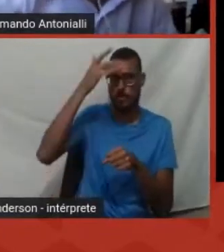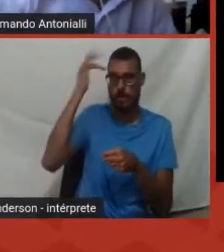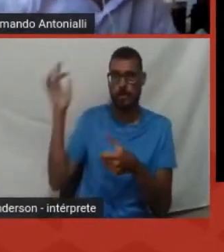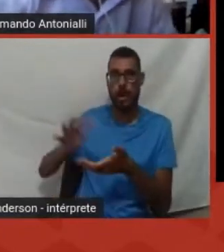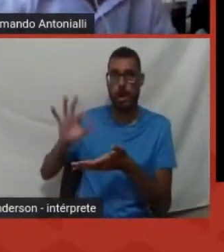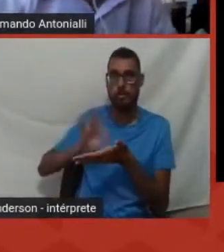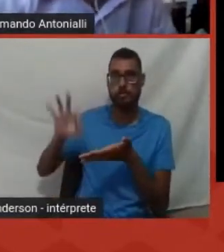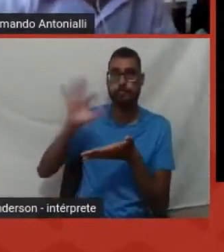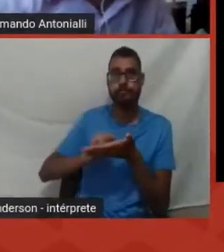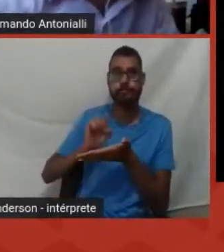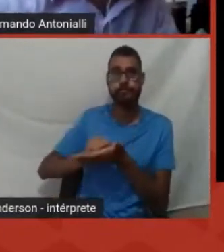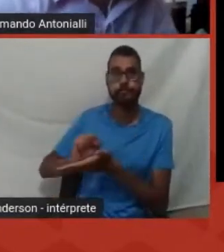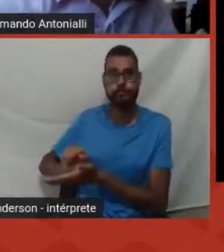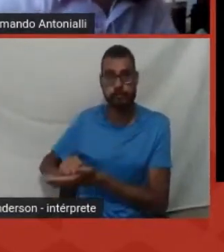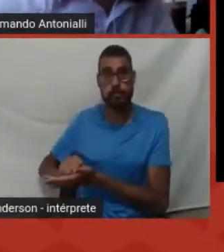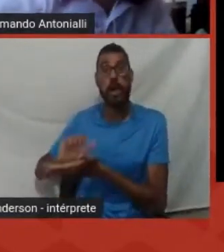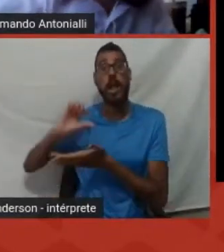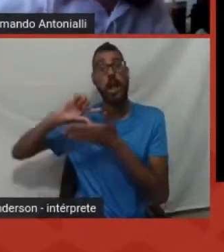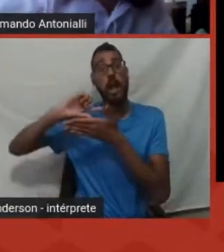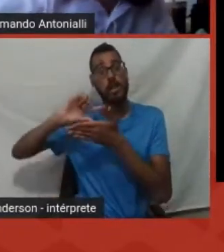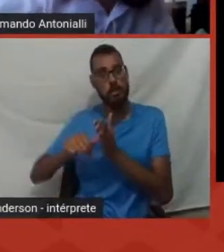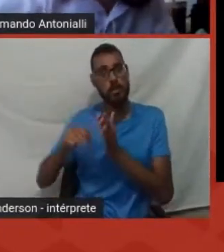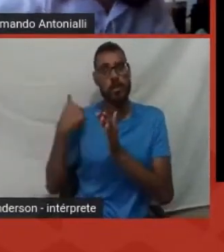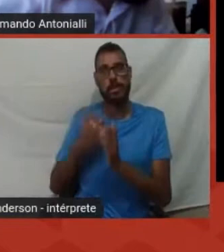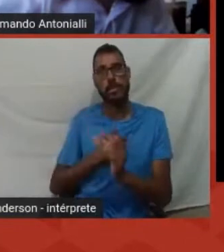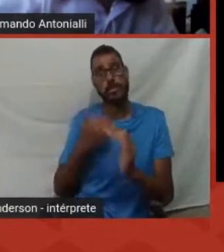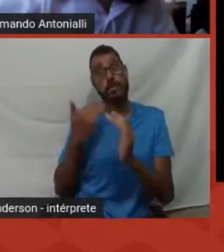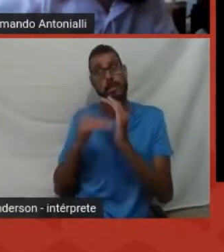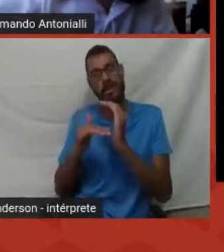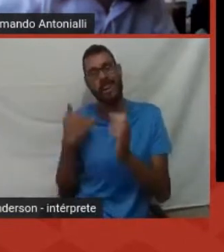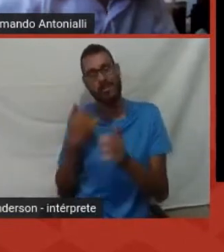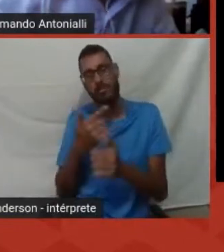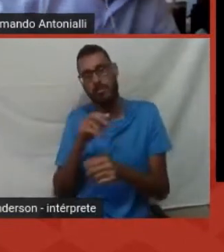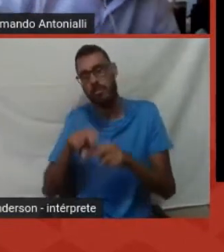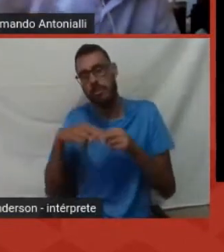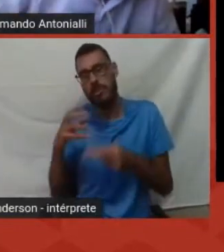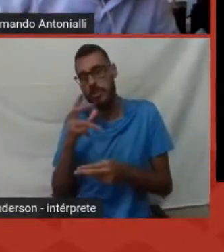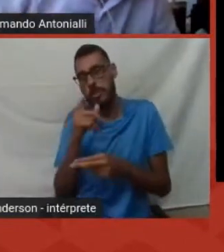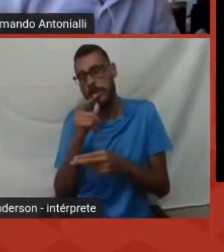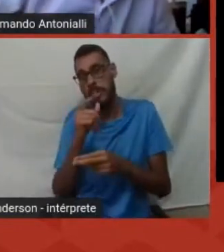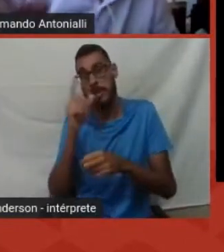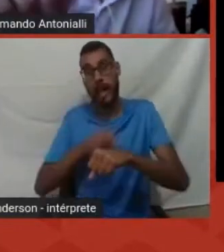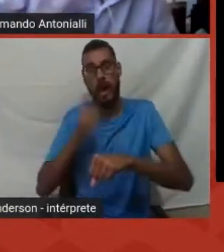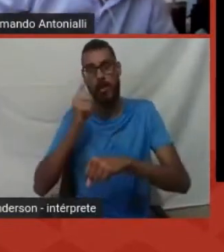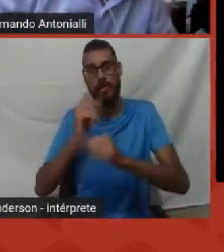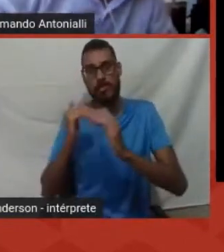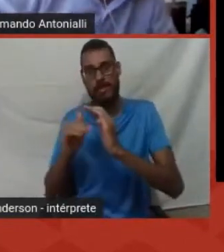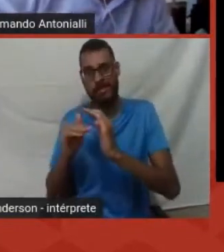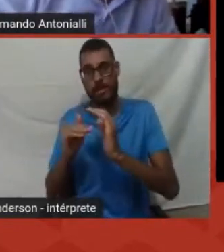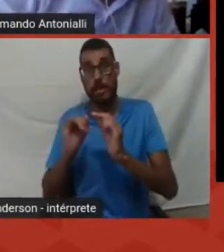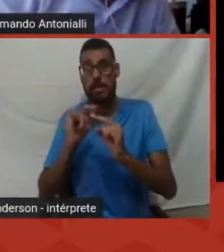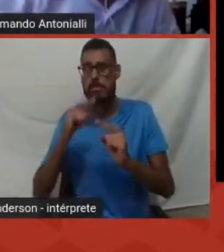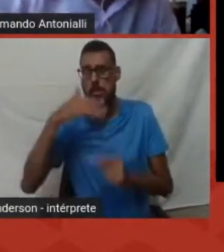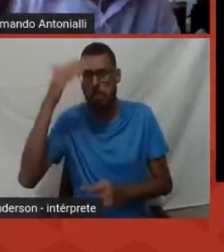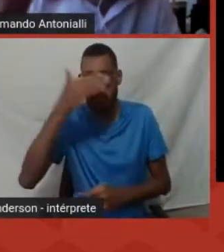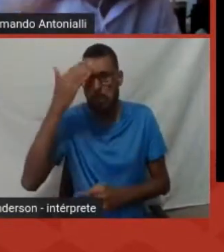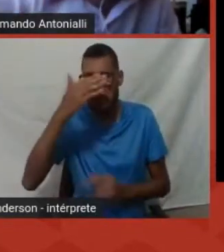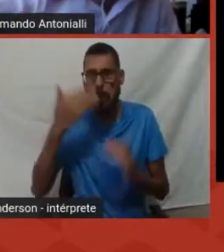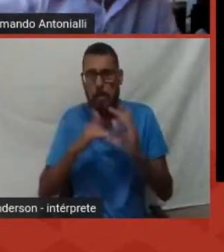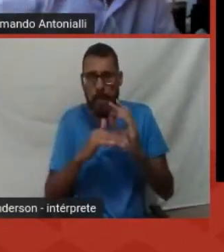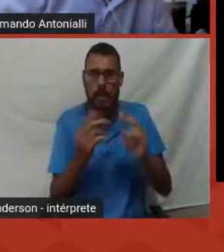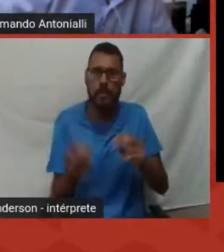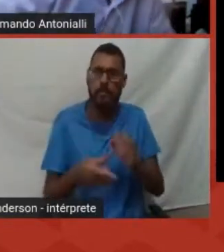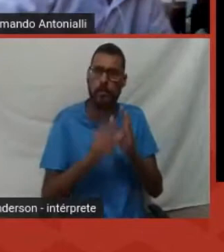isso, em cima da hora, não haveria como ser diferente. Se você não viu esse e-mail, corre lá na sua caixa de entrada,